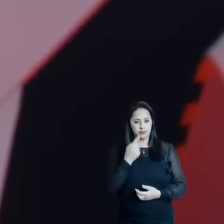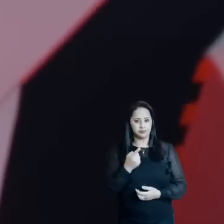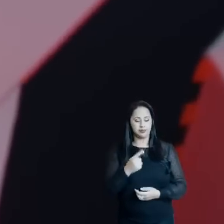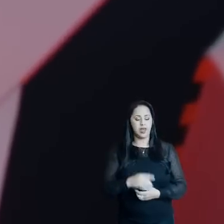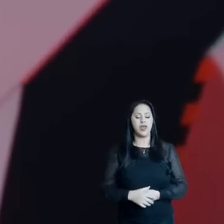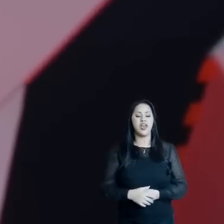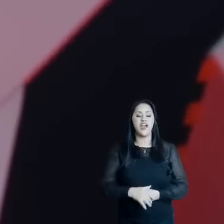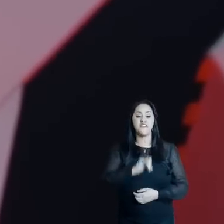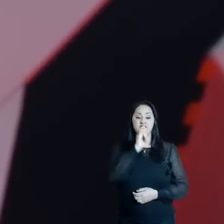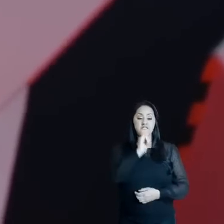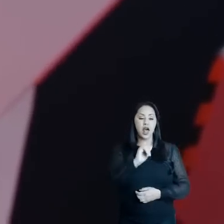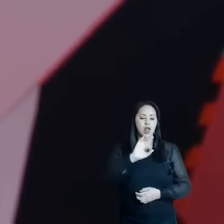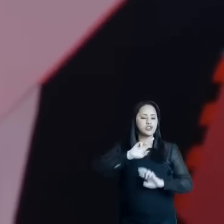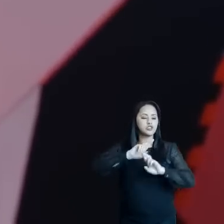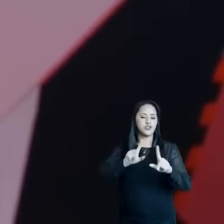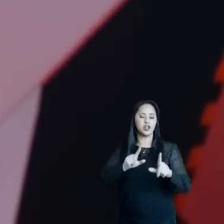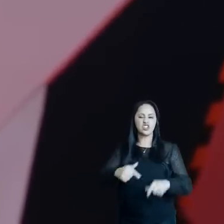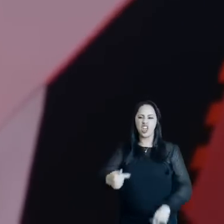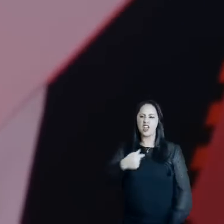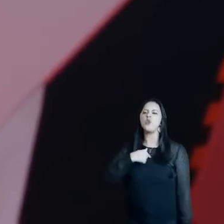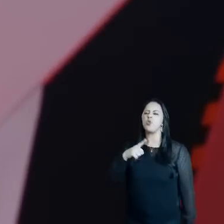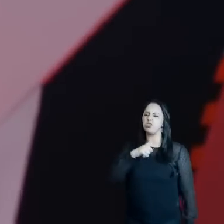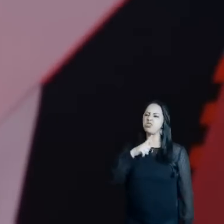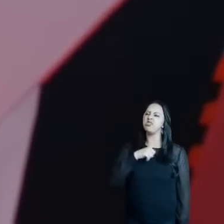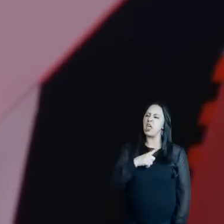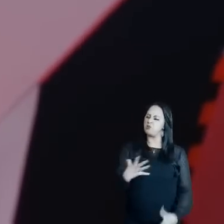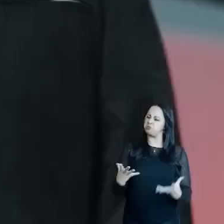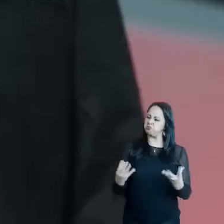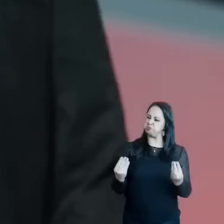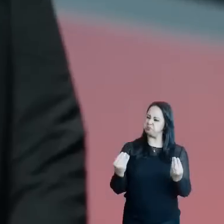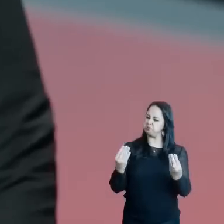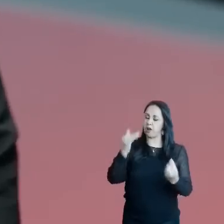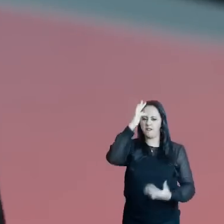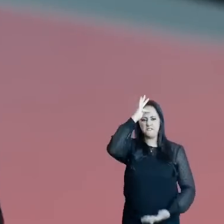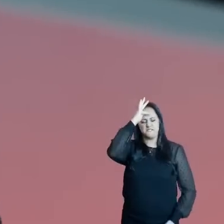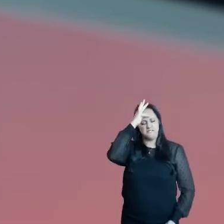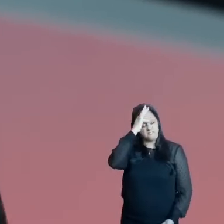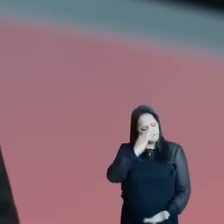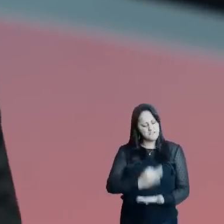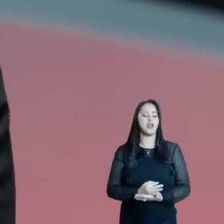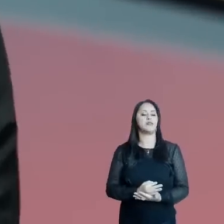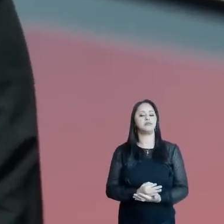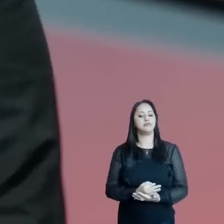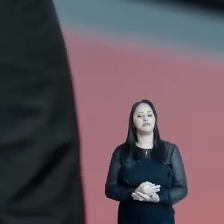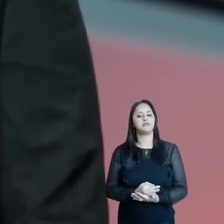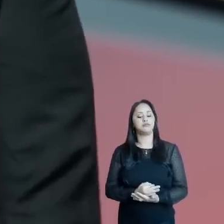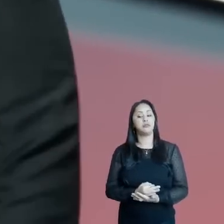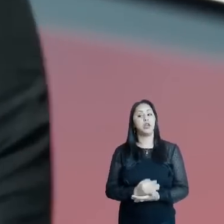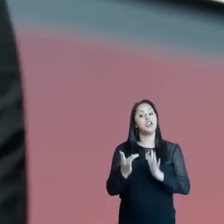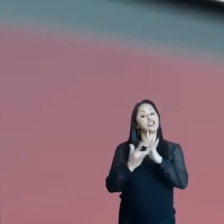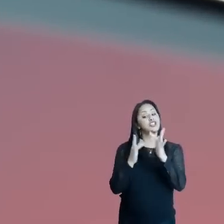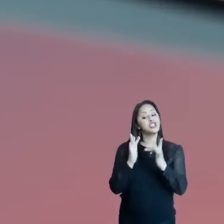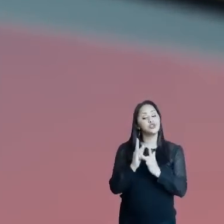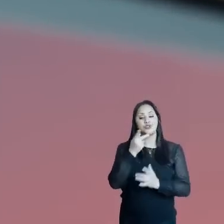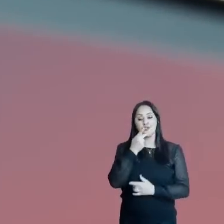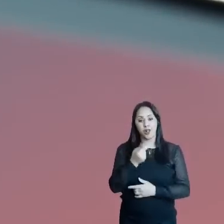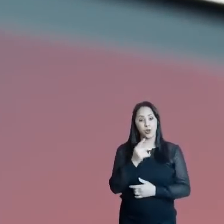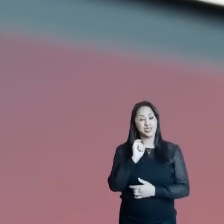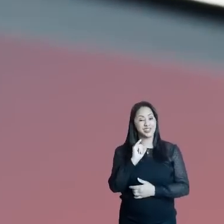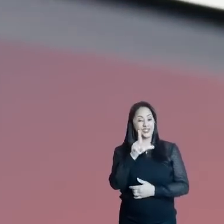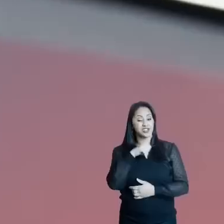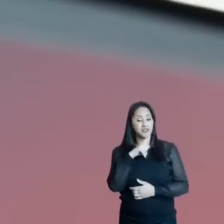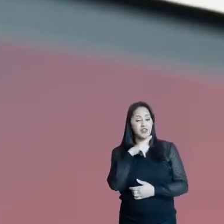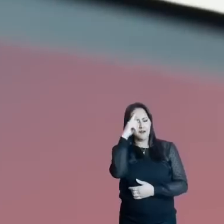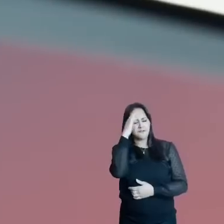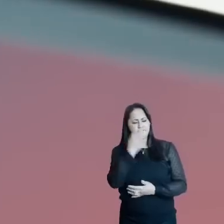eu tenho muita fé, eu tenho muita fé. E mesmo que você seja um homem de pouca fé, Jesus Cristo disse que se você tiver a fé do tamanho de